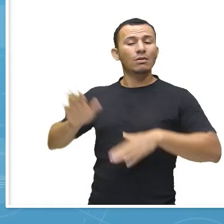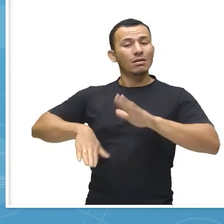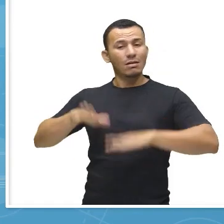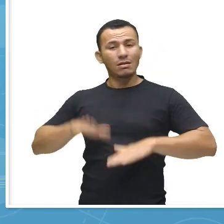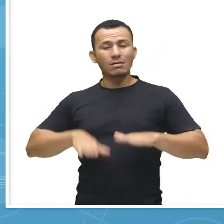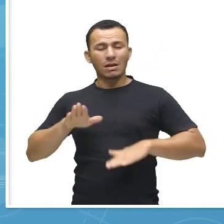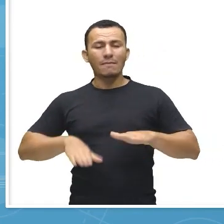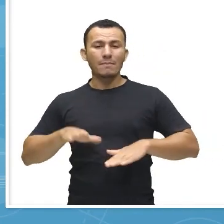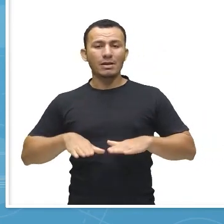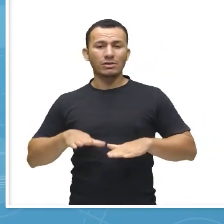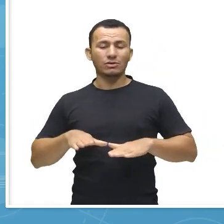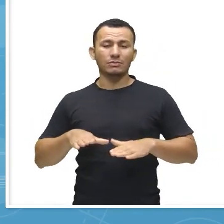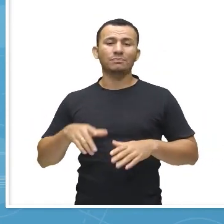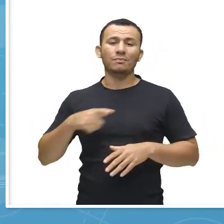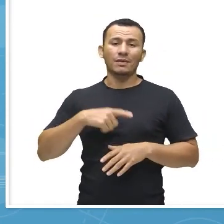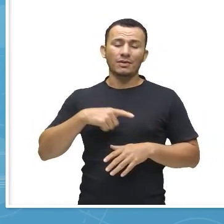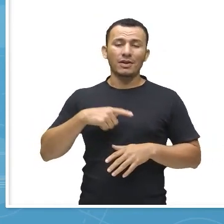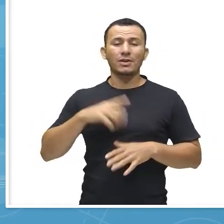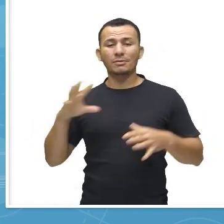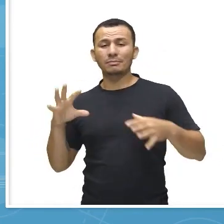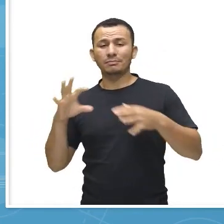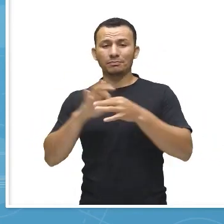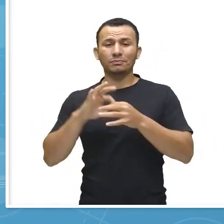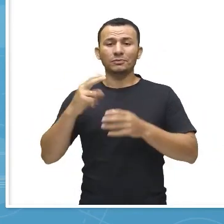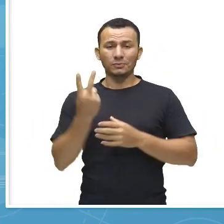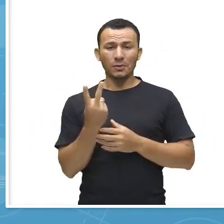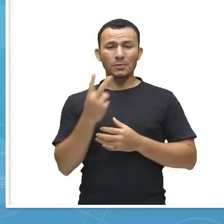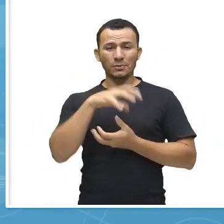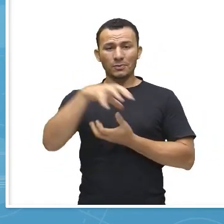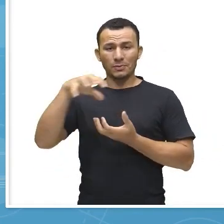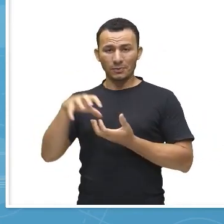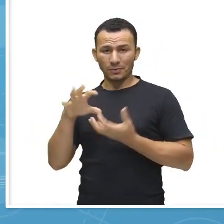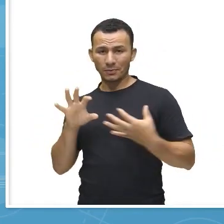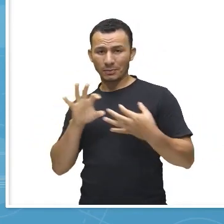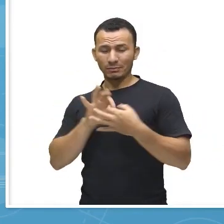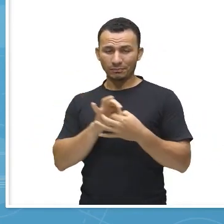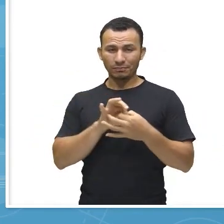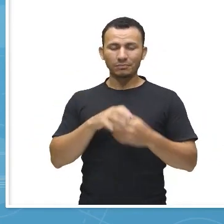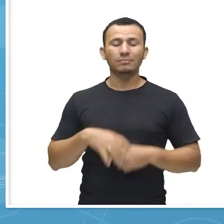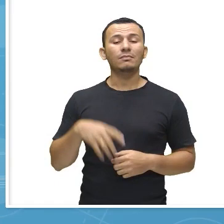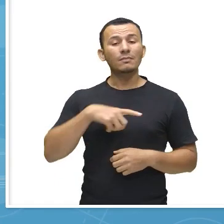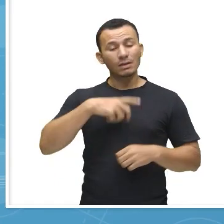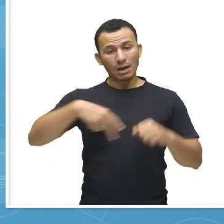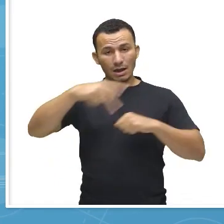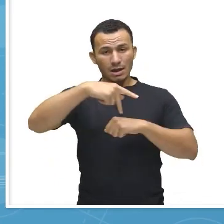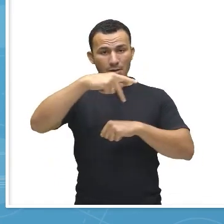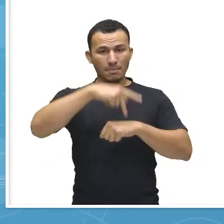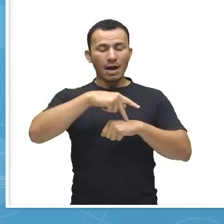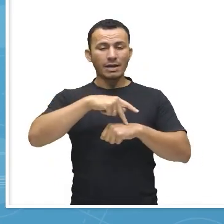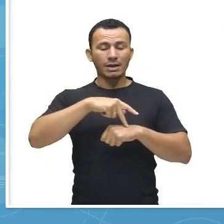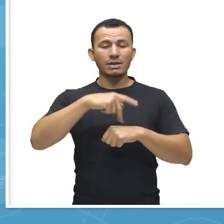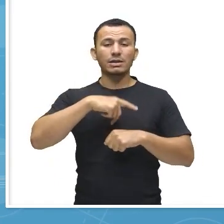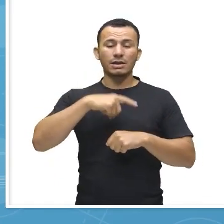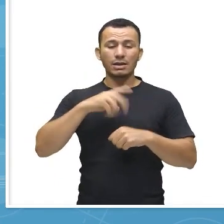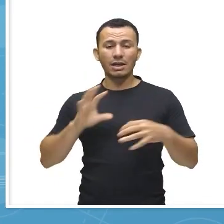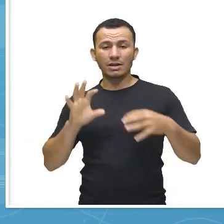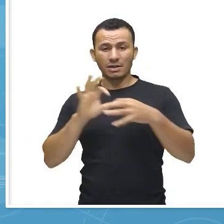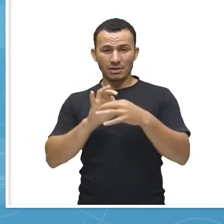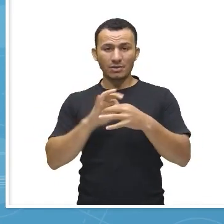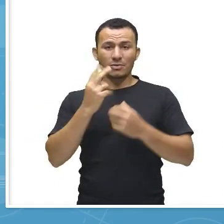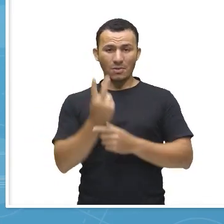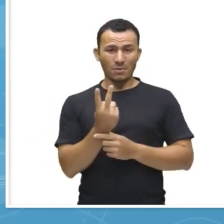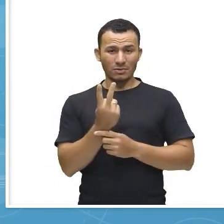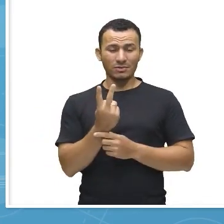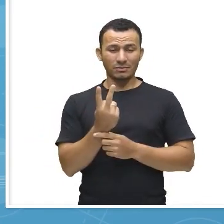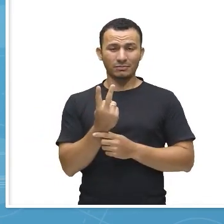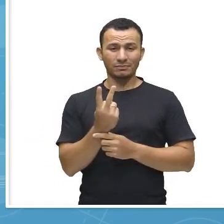que estão presentes em 2 continentes. Então, a gente tem algumas nações que estão em 2 continentes ao mesmo tempo. E a gente